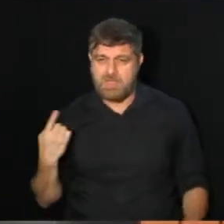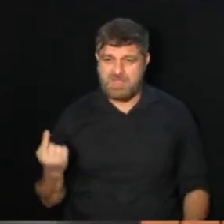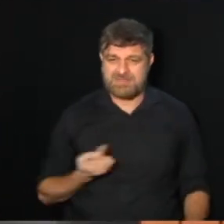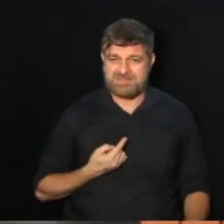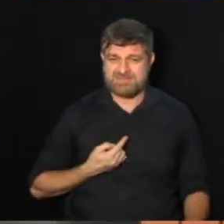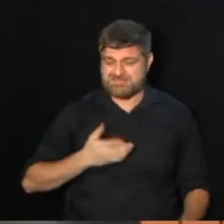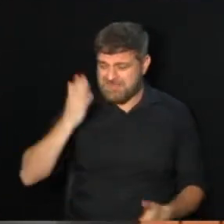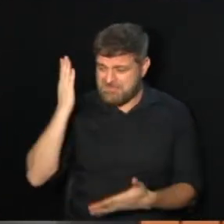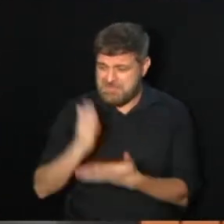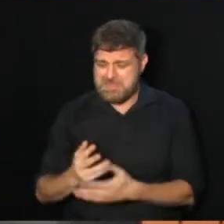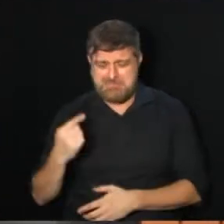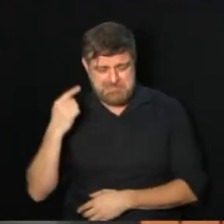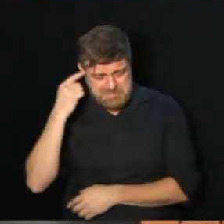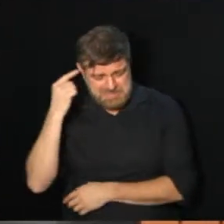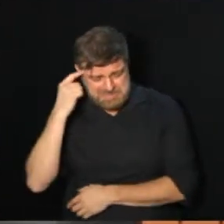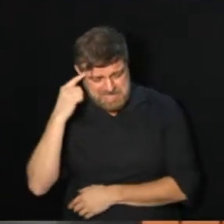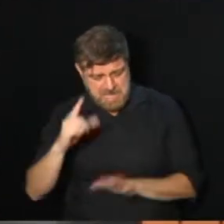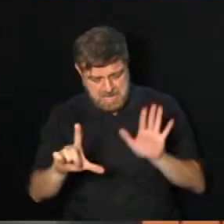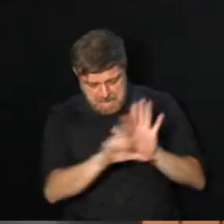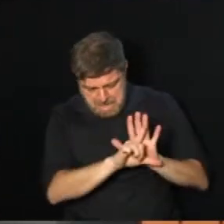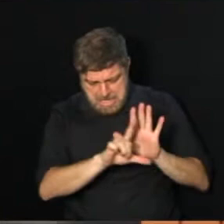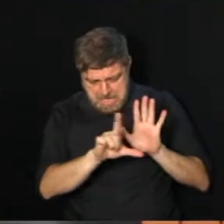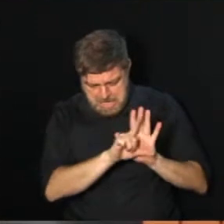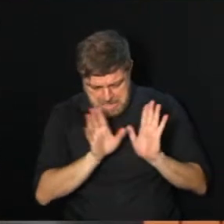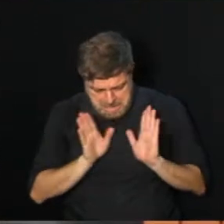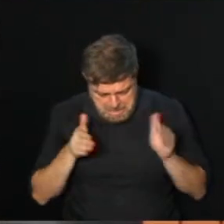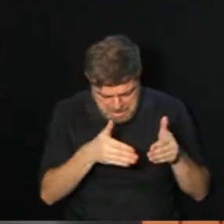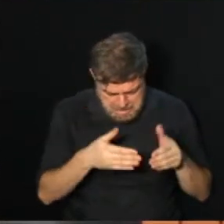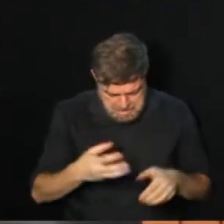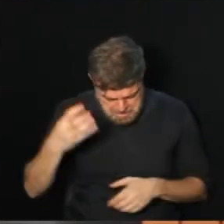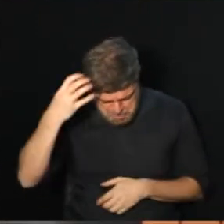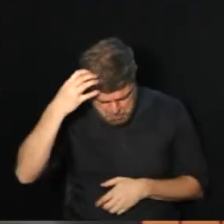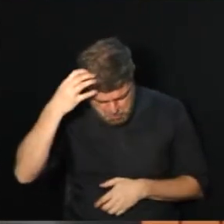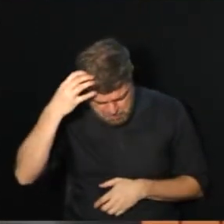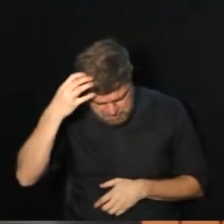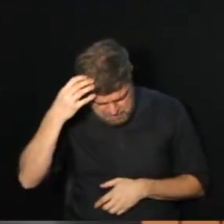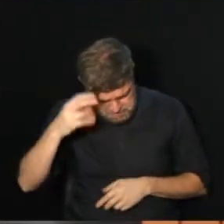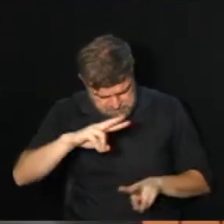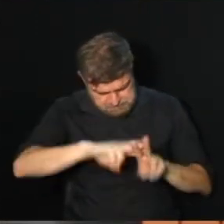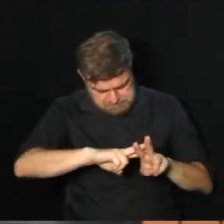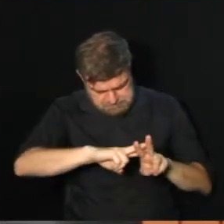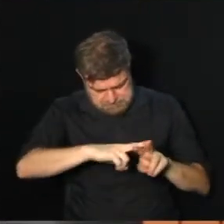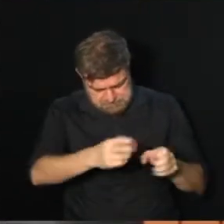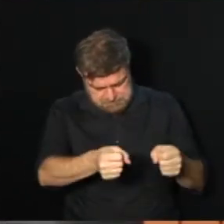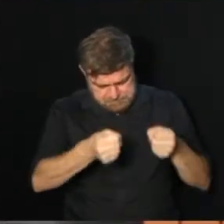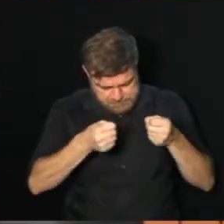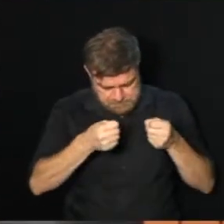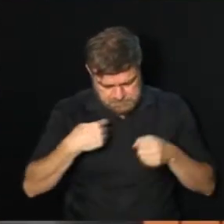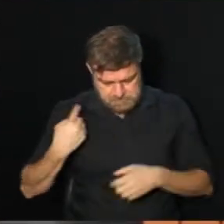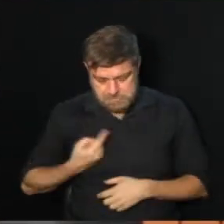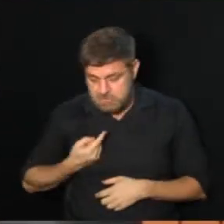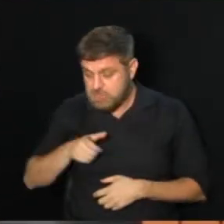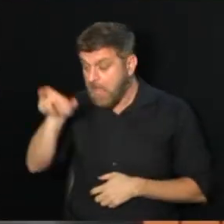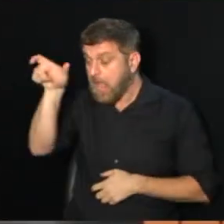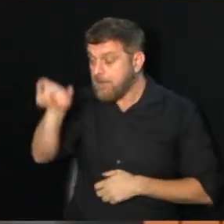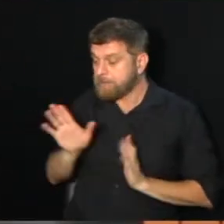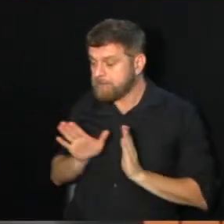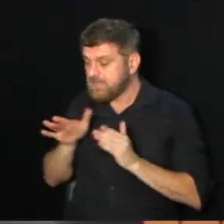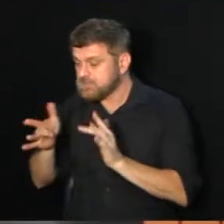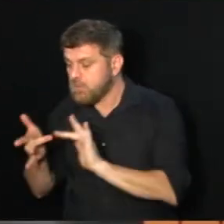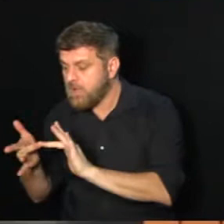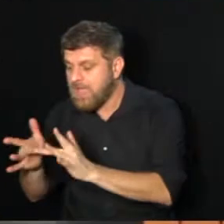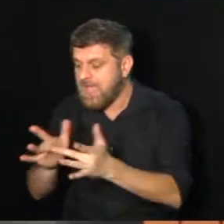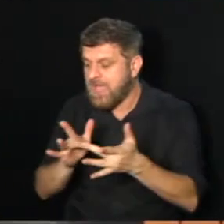deixar de pensar simplesmente em lei, culpa e punição. Vamos pensar em pessoas e